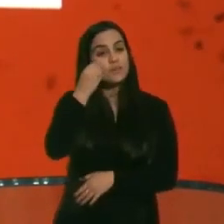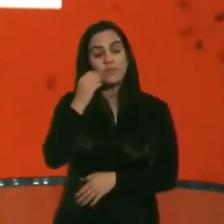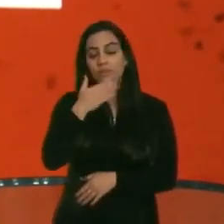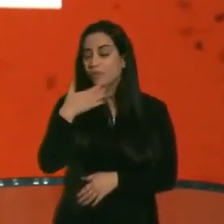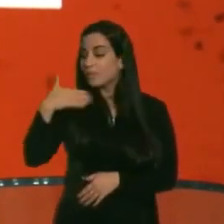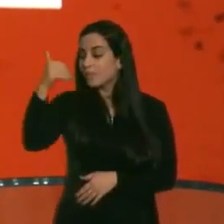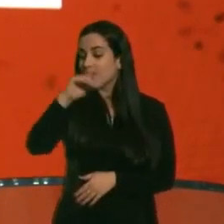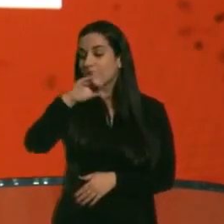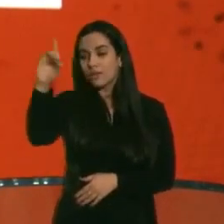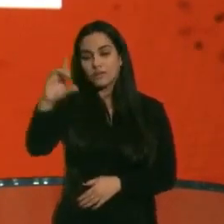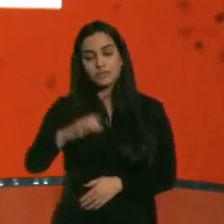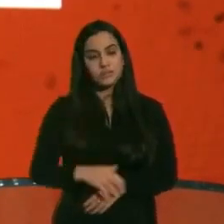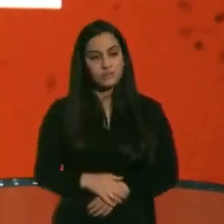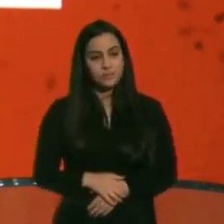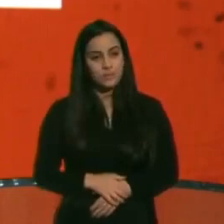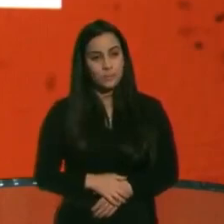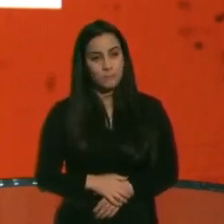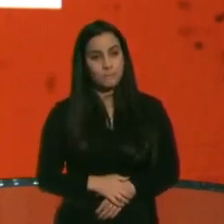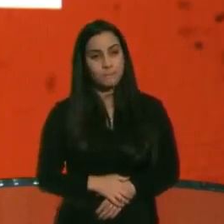Deus.